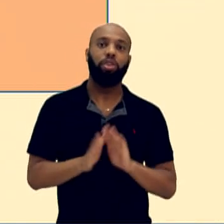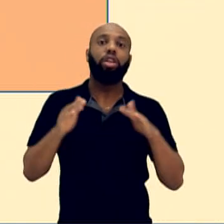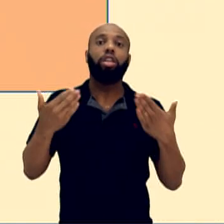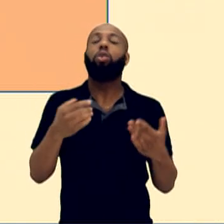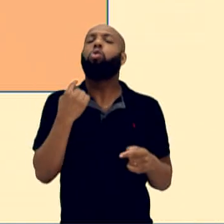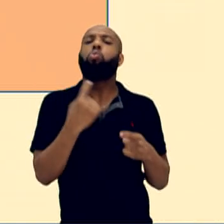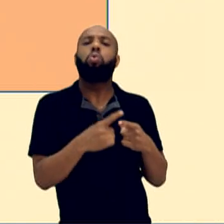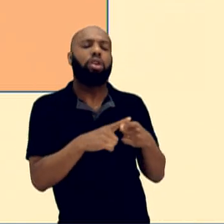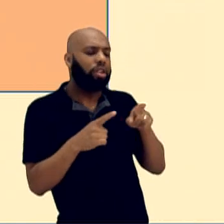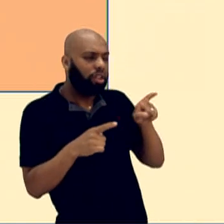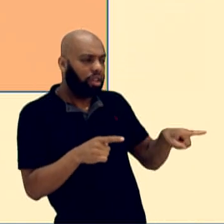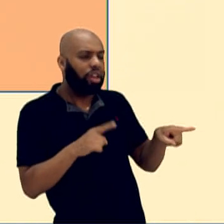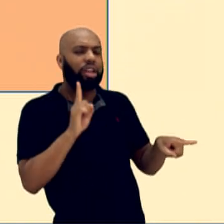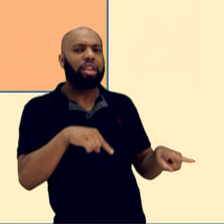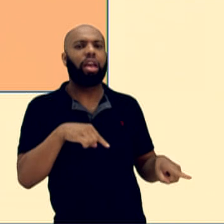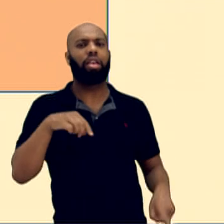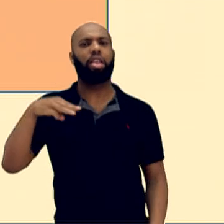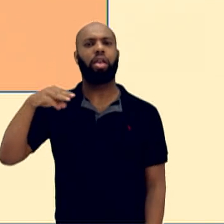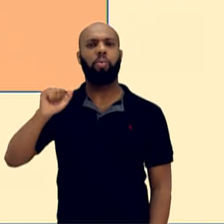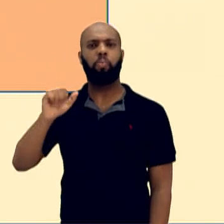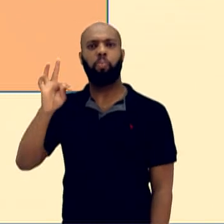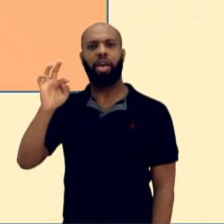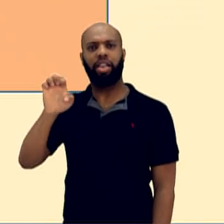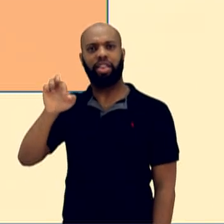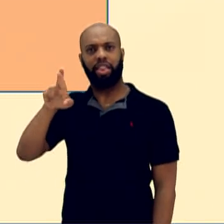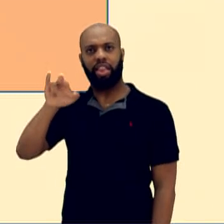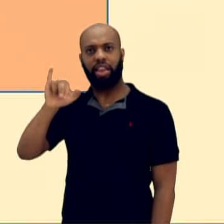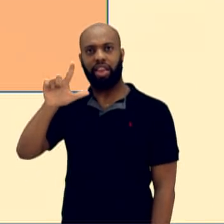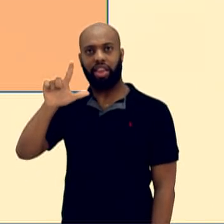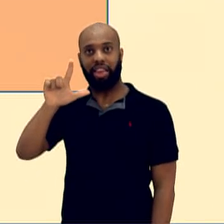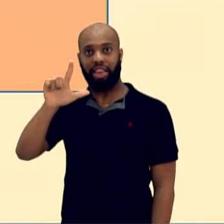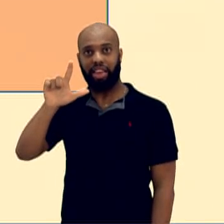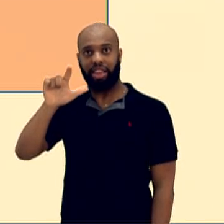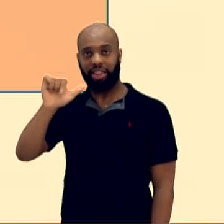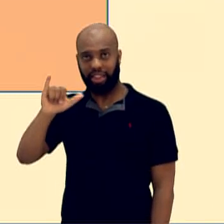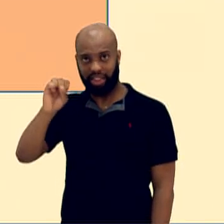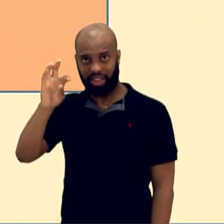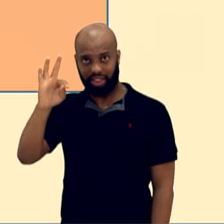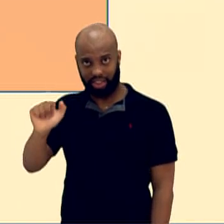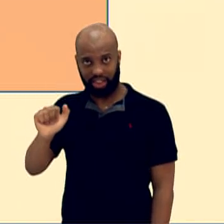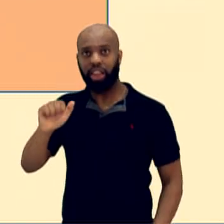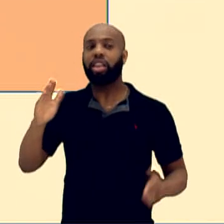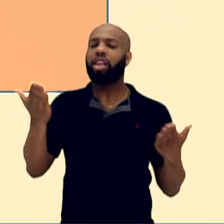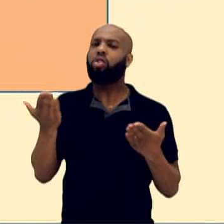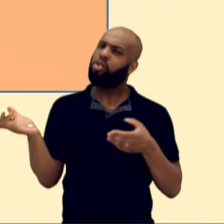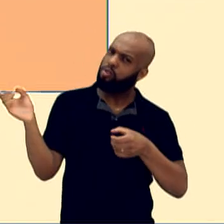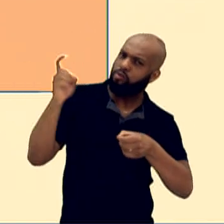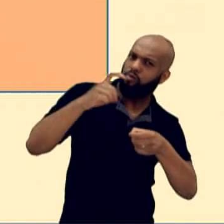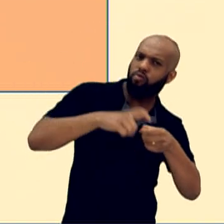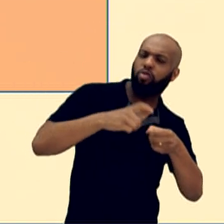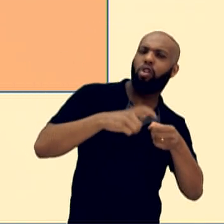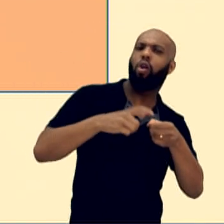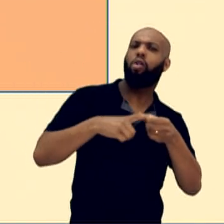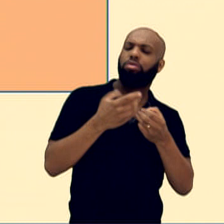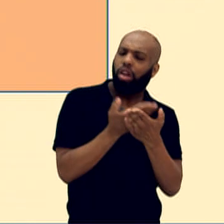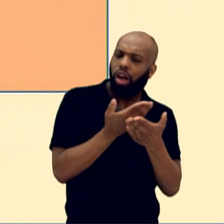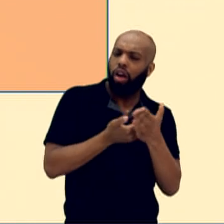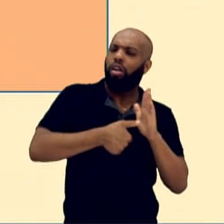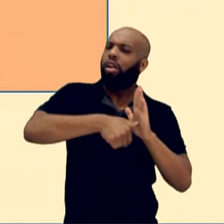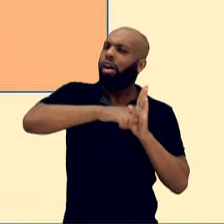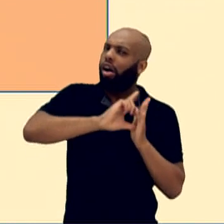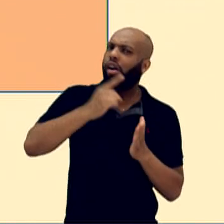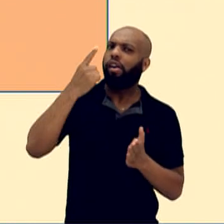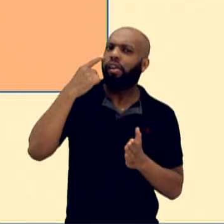que Epicuro seria materialista? Dê uma voltada nos conteúdos ali, acompanhe, né? Se estiver pelo YouTube, a nossa